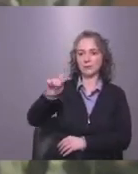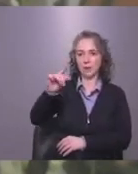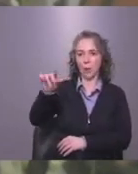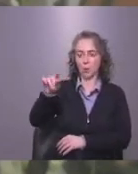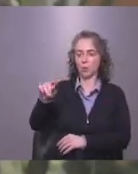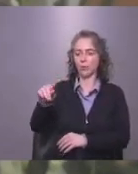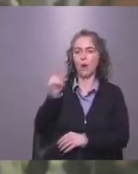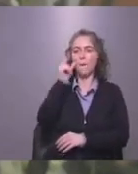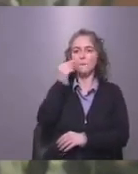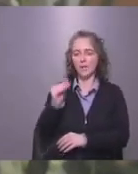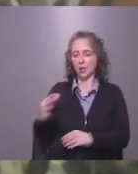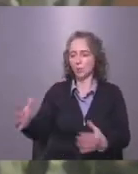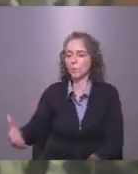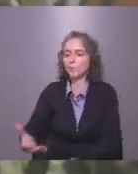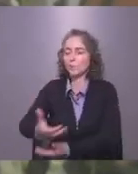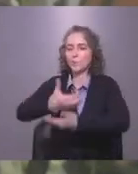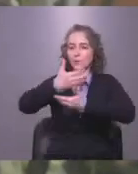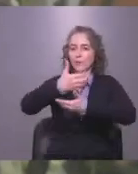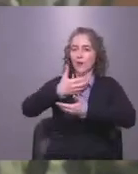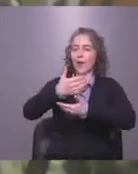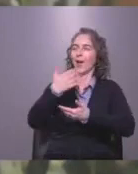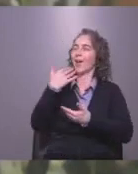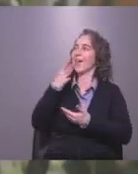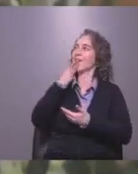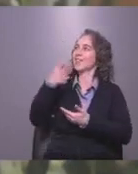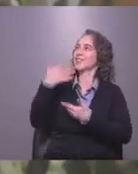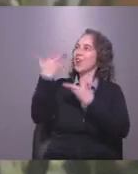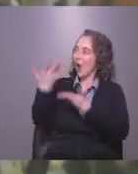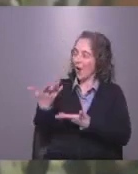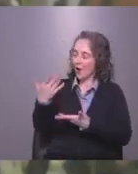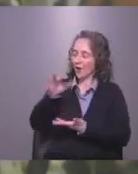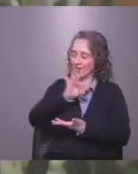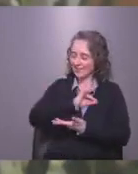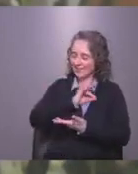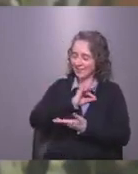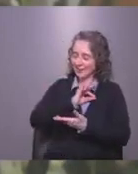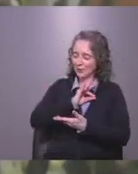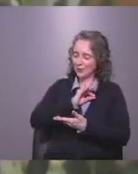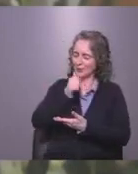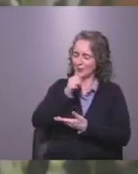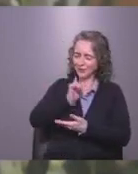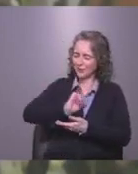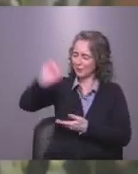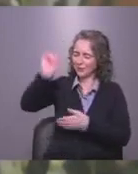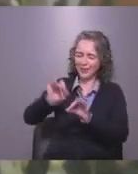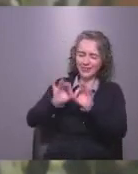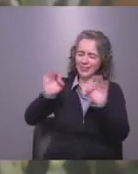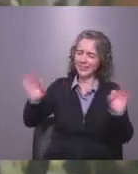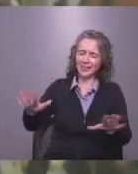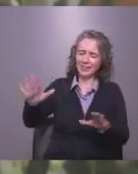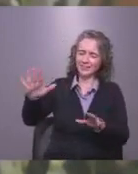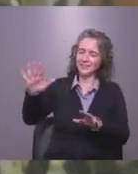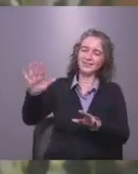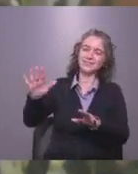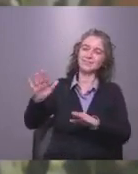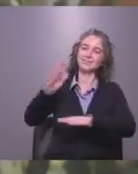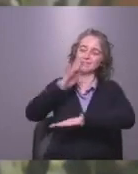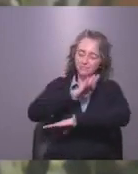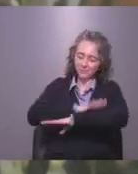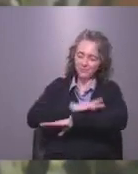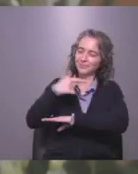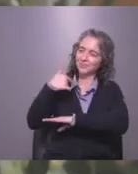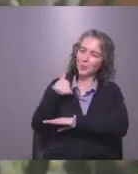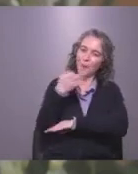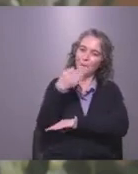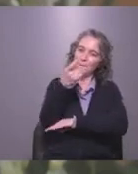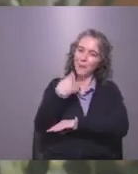exclamando: Agora, Senhor, segundo a vossa palavra, deixareis ir em paz o vosso servo,